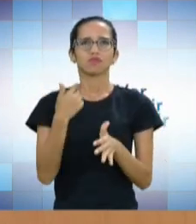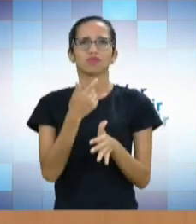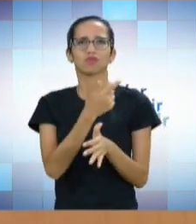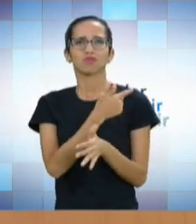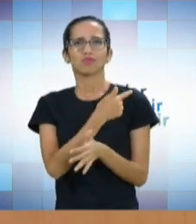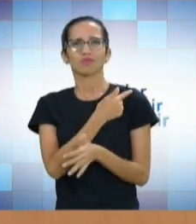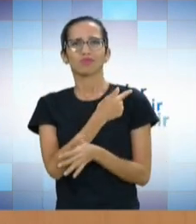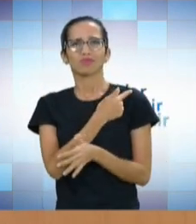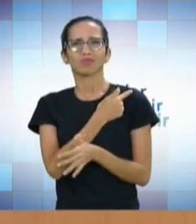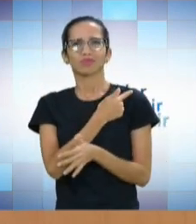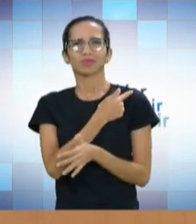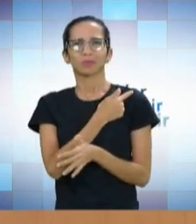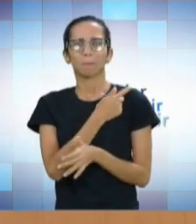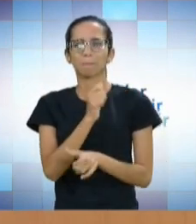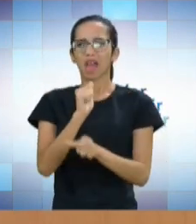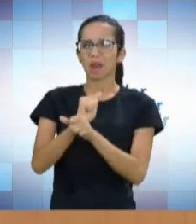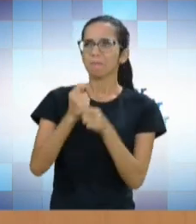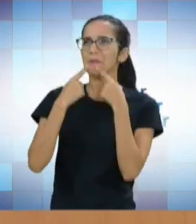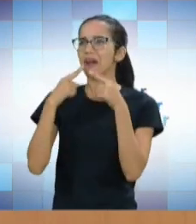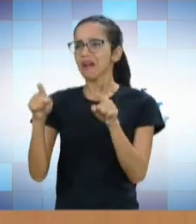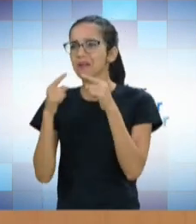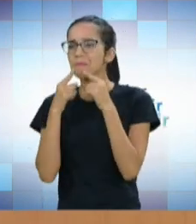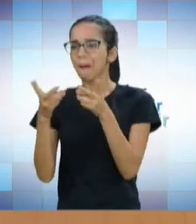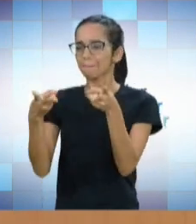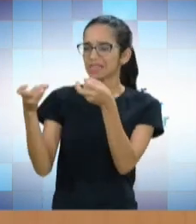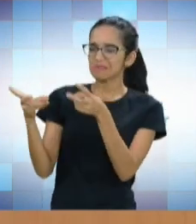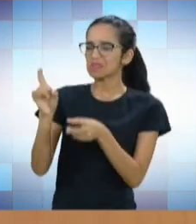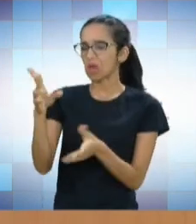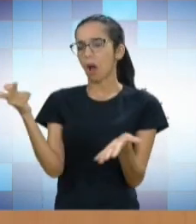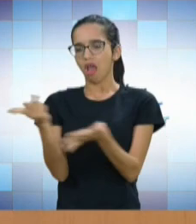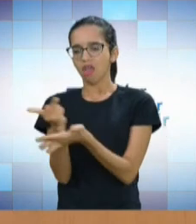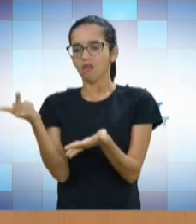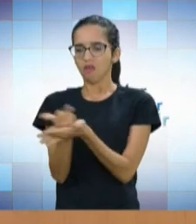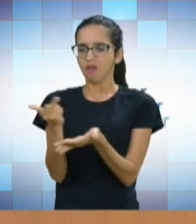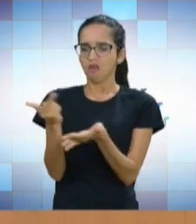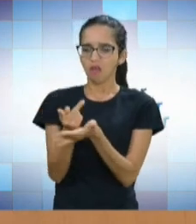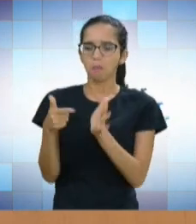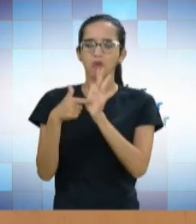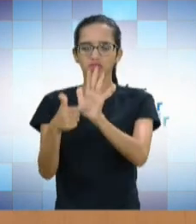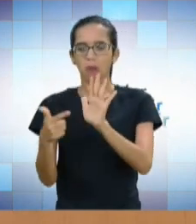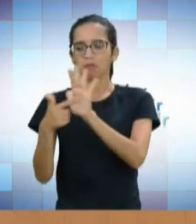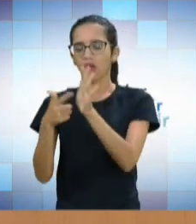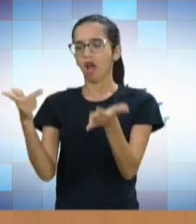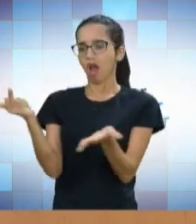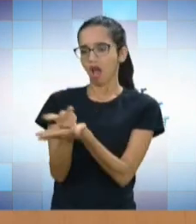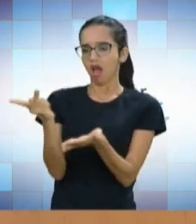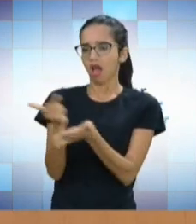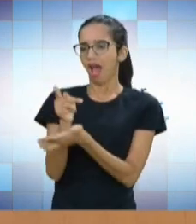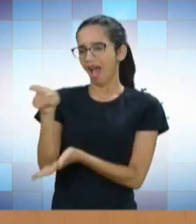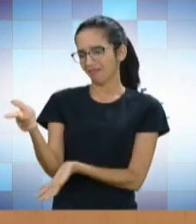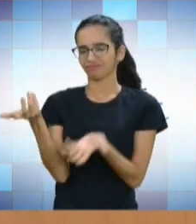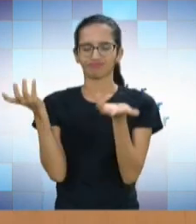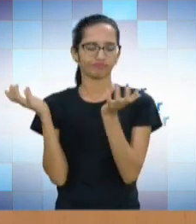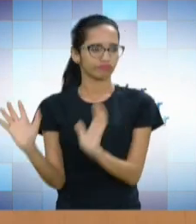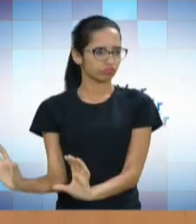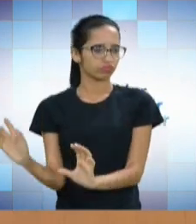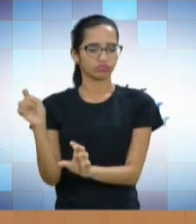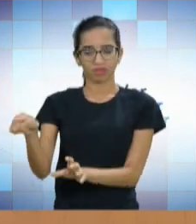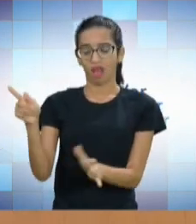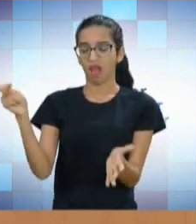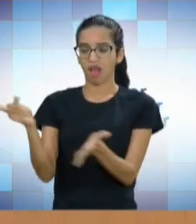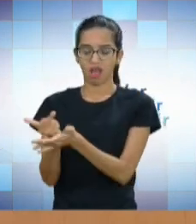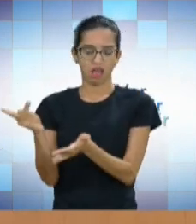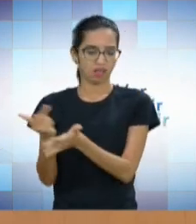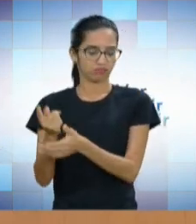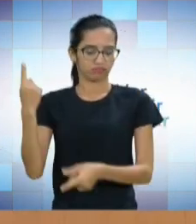simplesmente para se queixar pra ver o erro para apontar o erro para dizer que isso não serve que